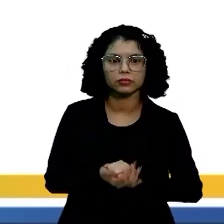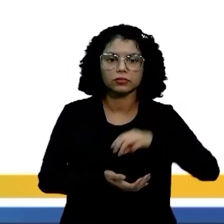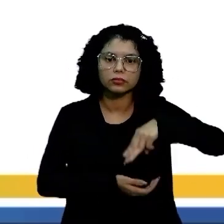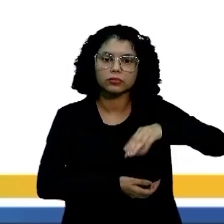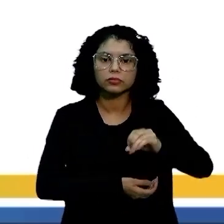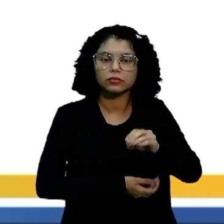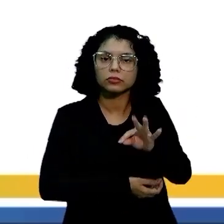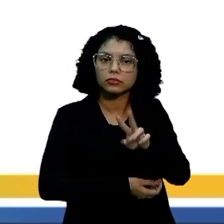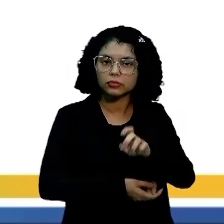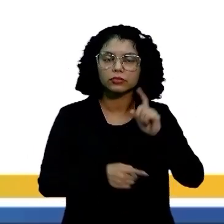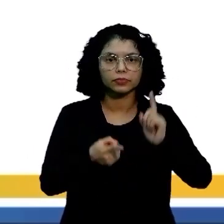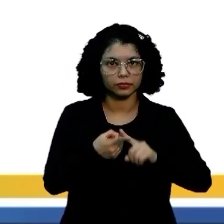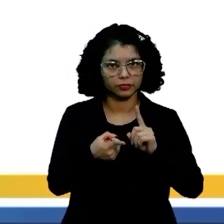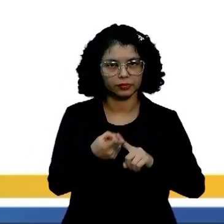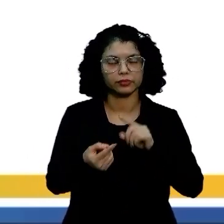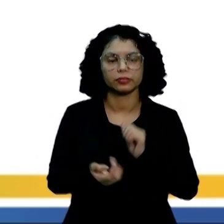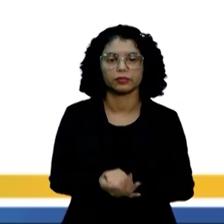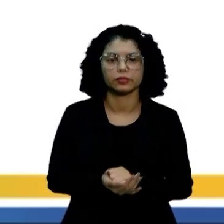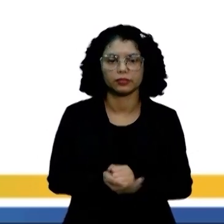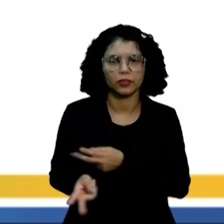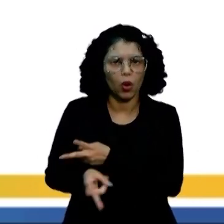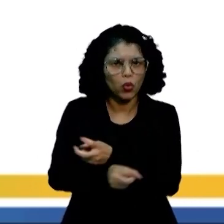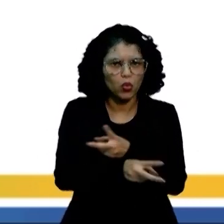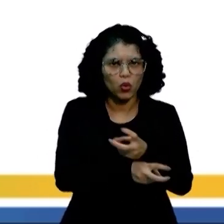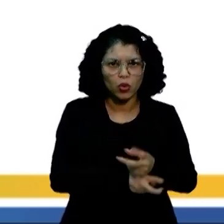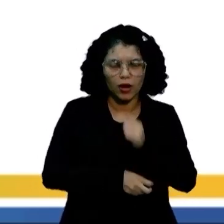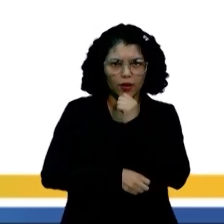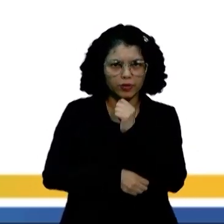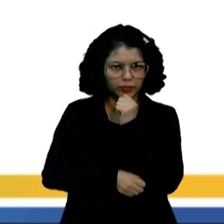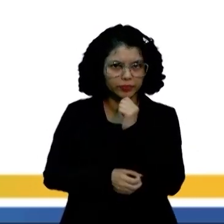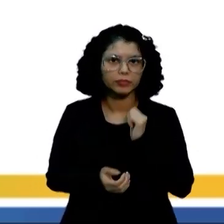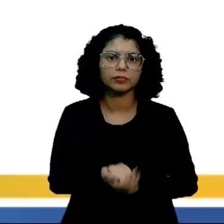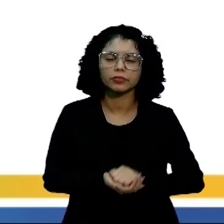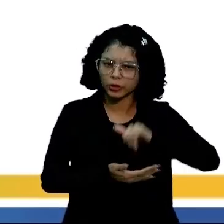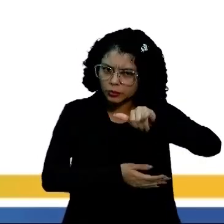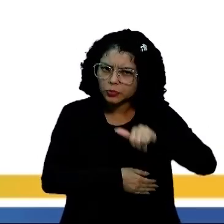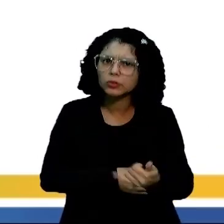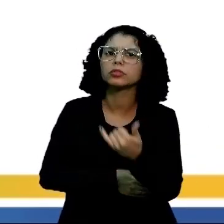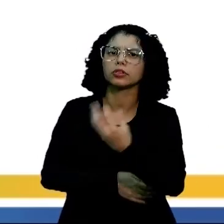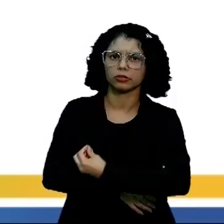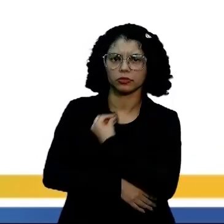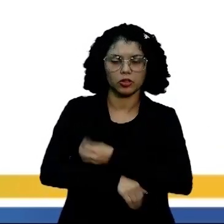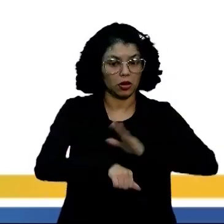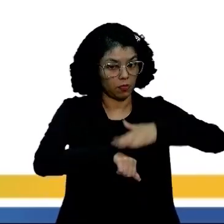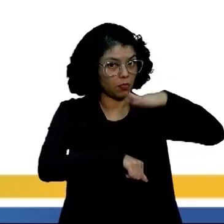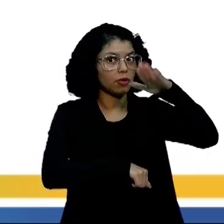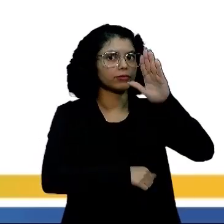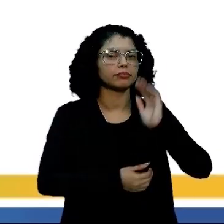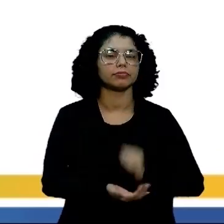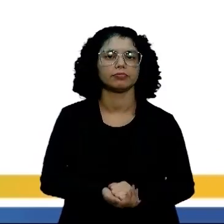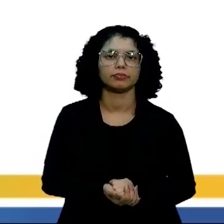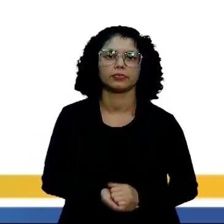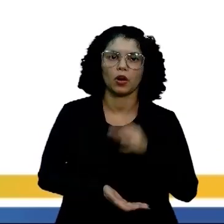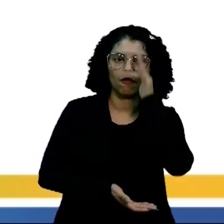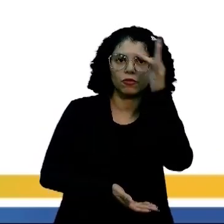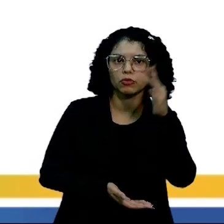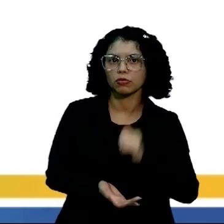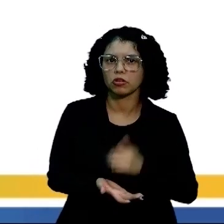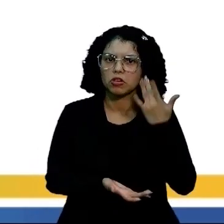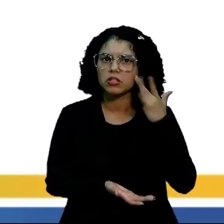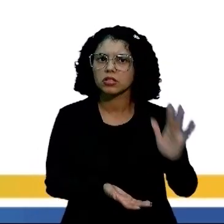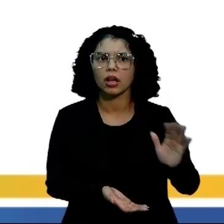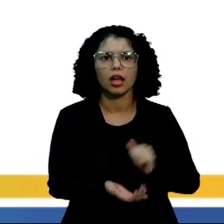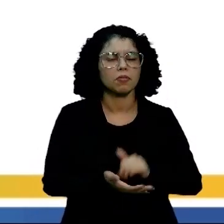Barroco, porque explora aquela questão de aproveitar a vida ao máximo. Quer dizer, o futuro é incerto,